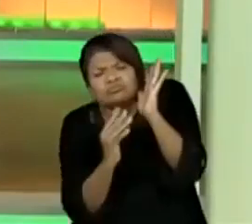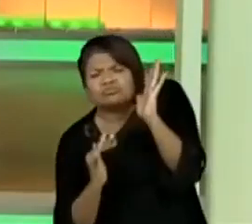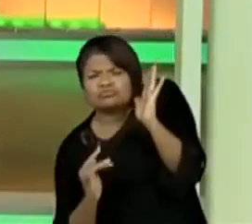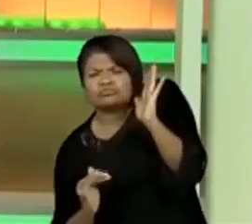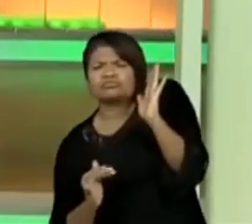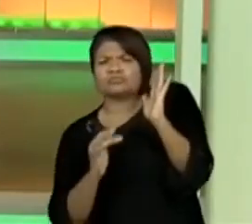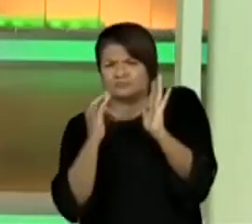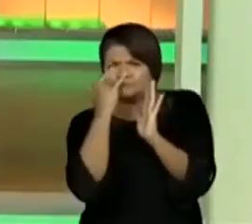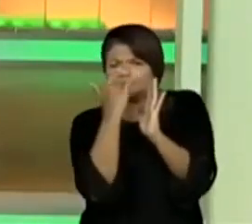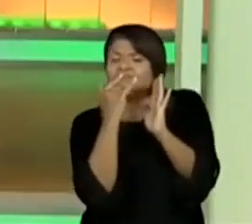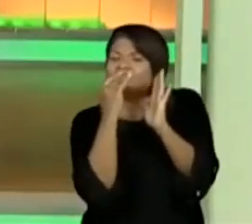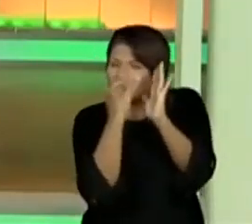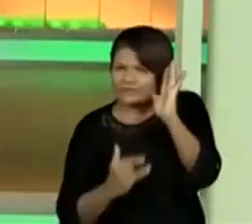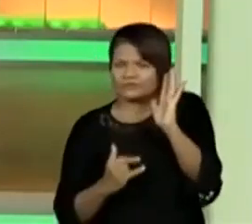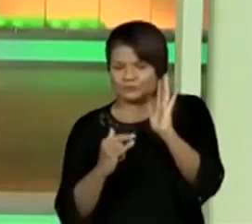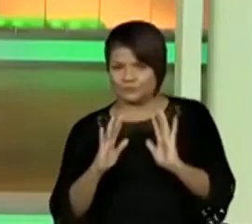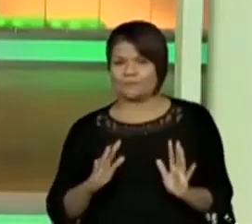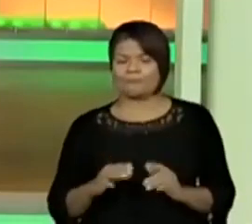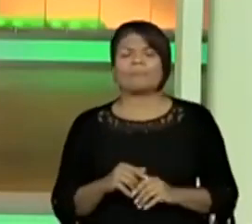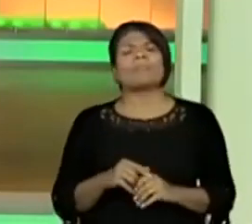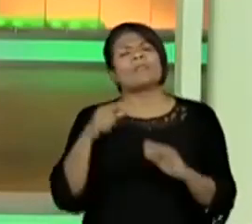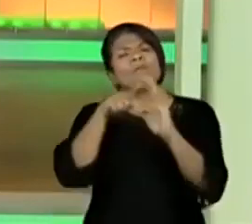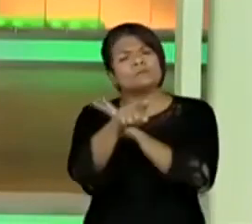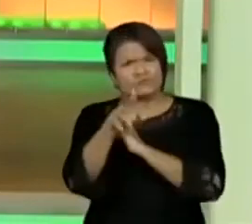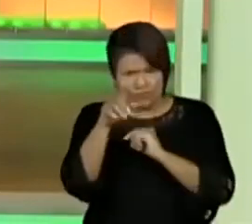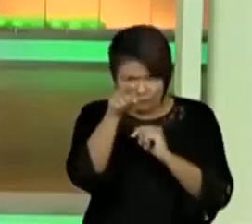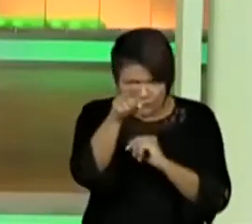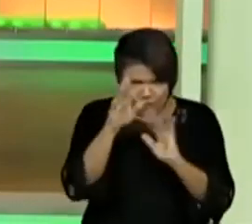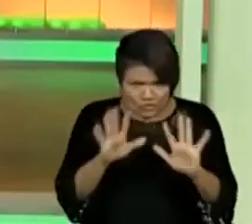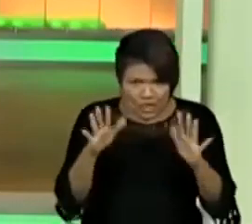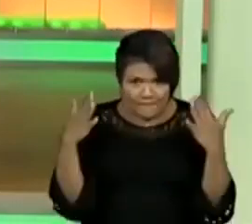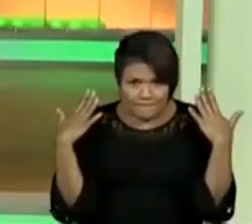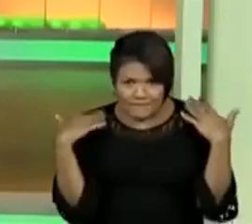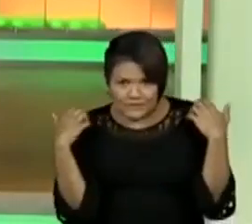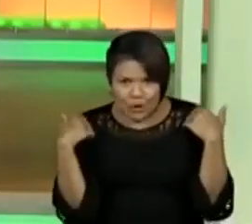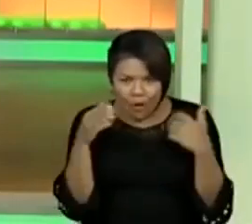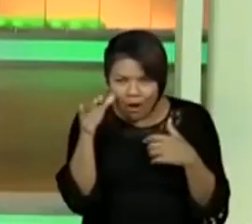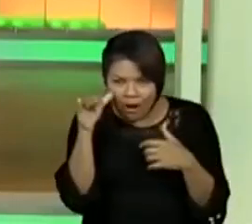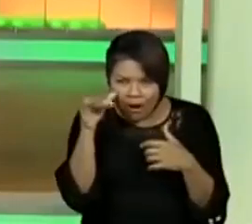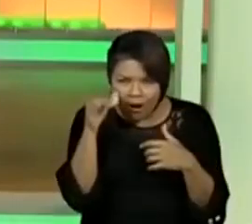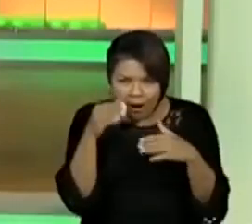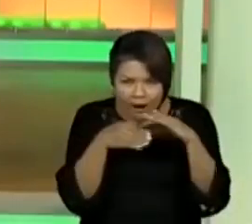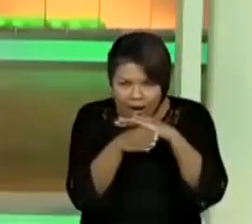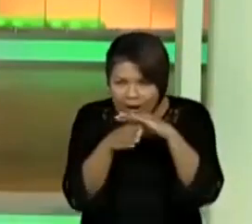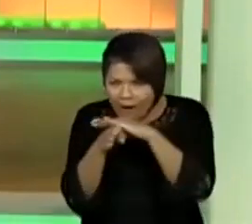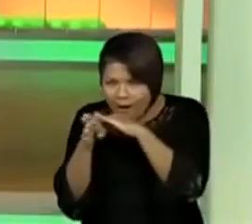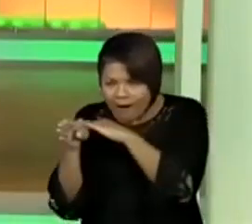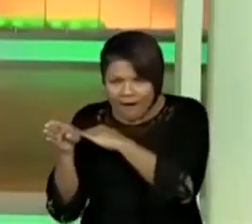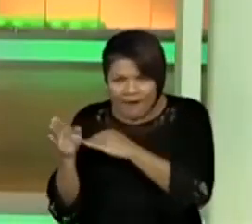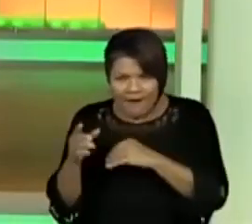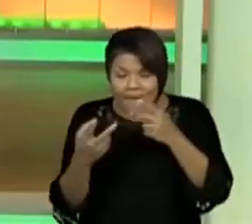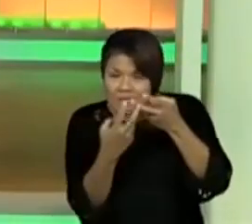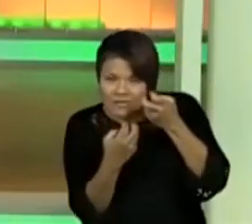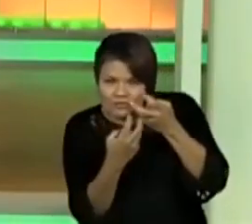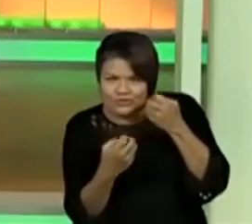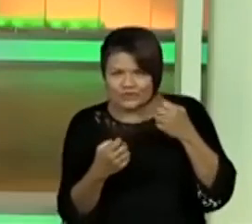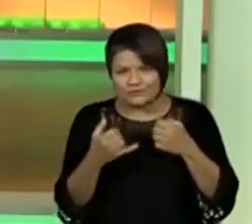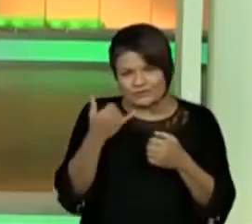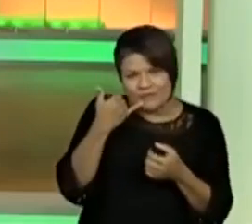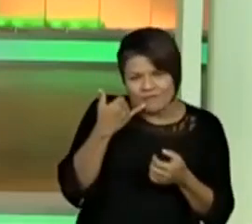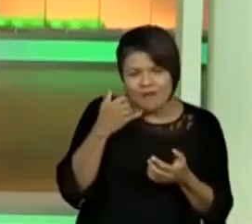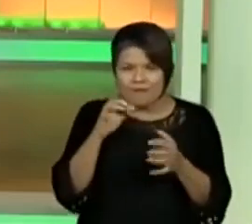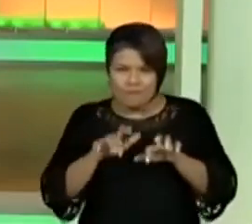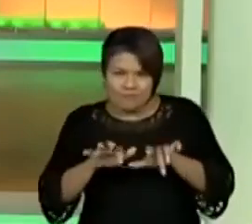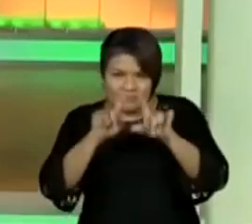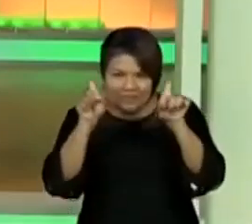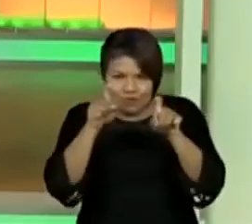uma pergunta para vocês. Vocês já fizeram algum passeio virtual? Quem está no aplicativo, quem tem o celular ou